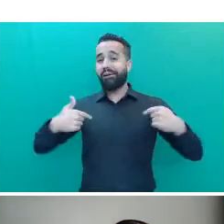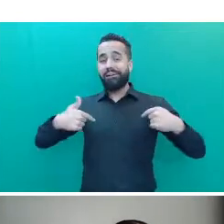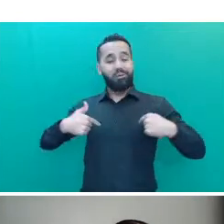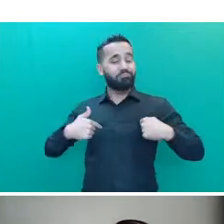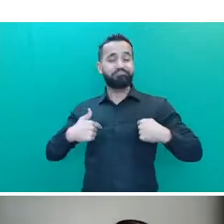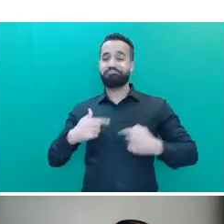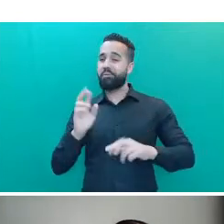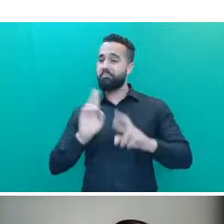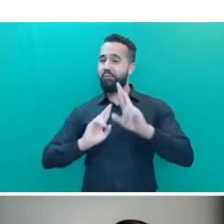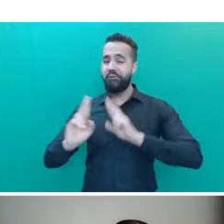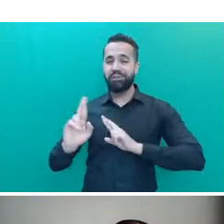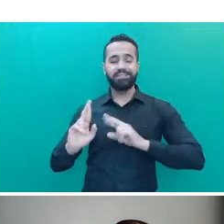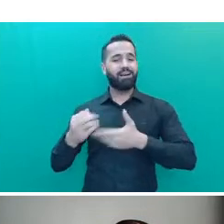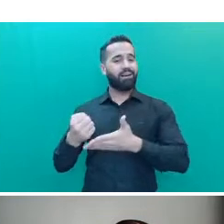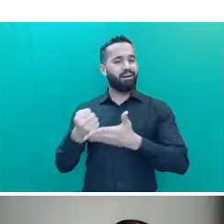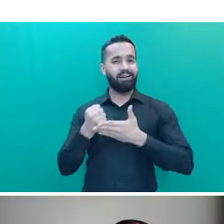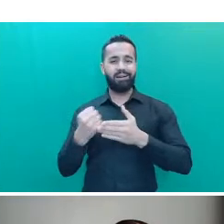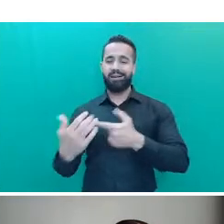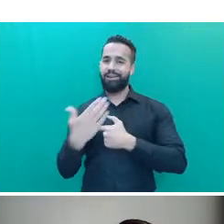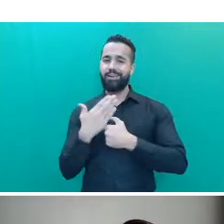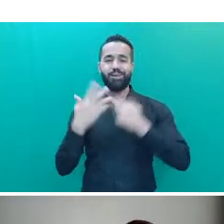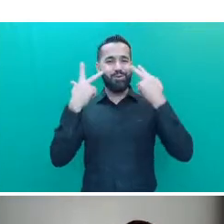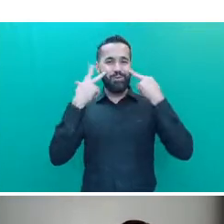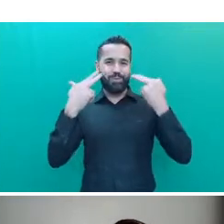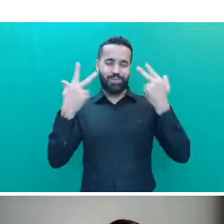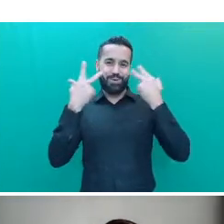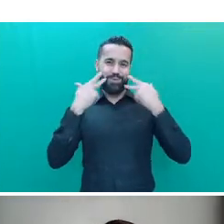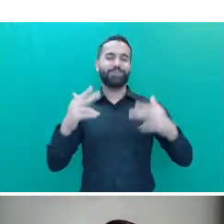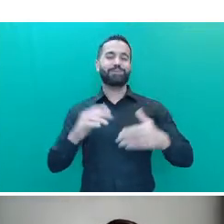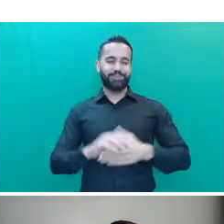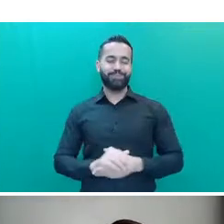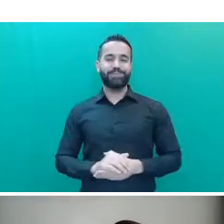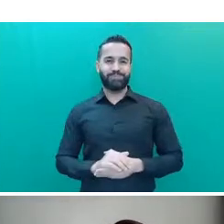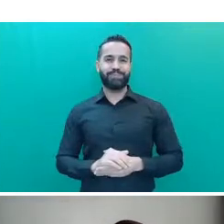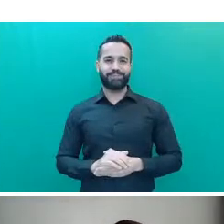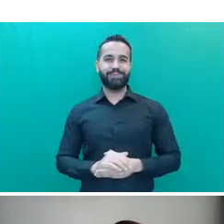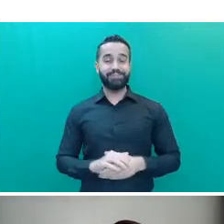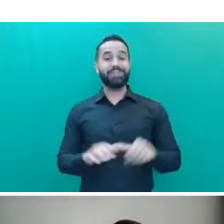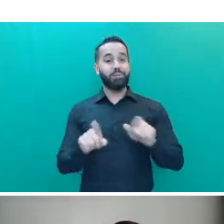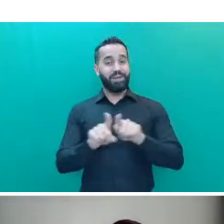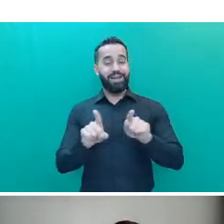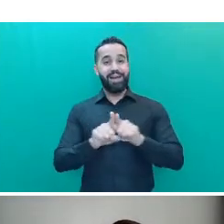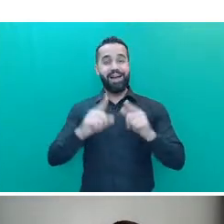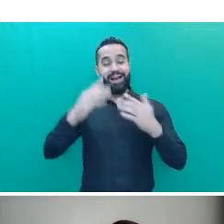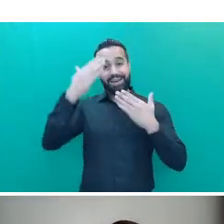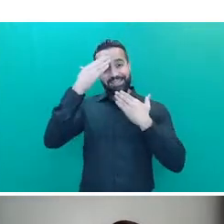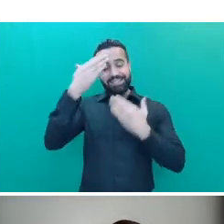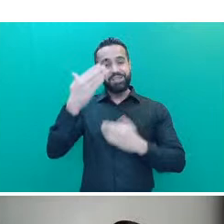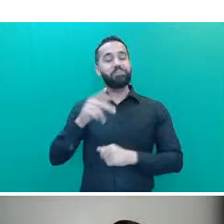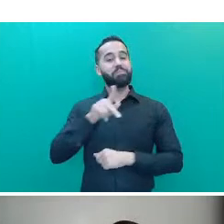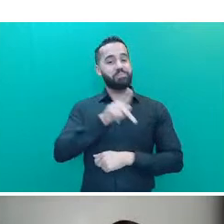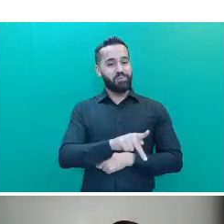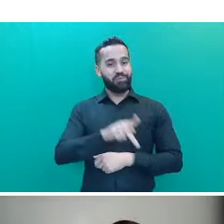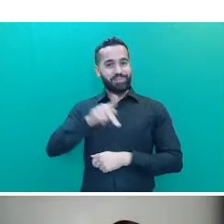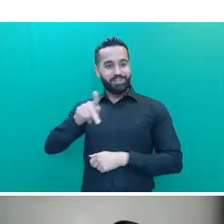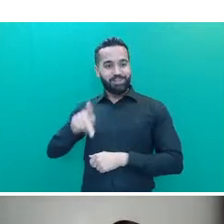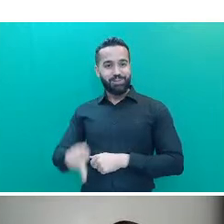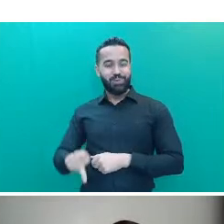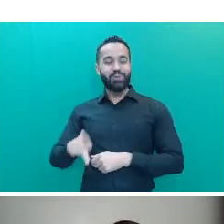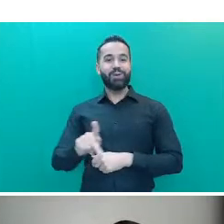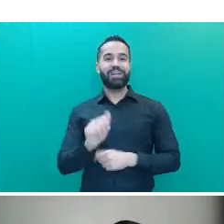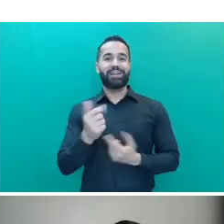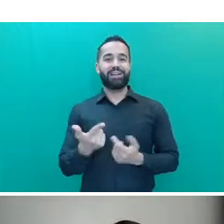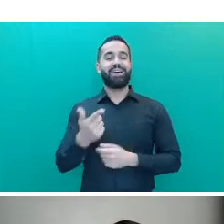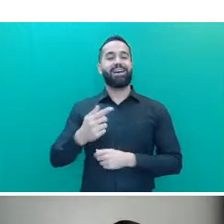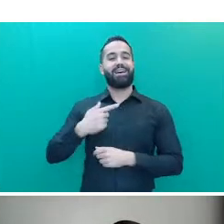assim, a tese não teria ficado como ficou. Quero agradecer também às professoras, à professora Patrícia, professora Neide,